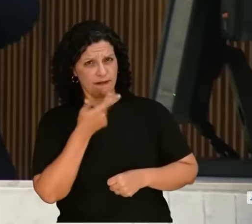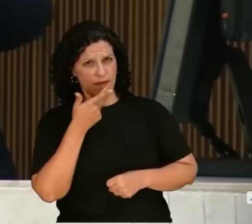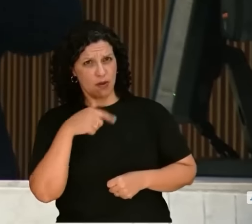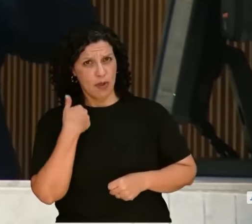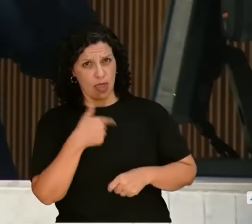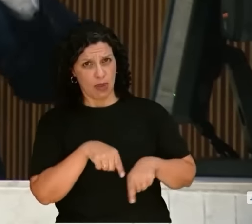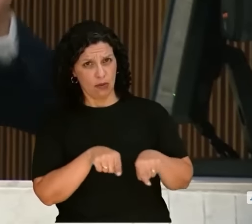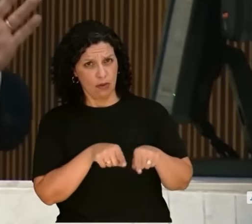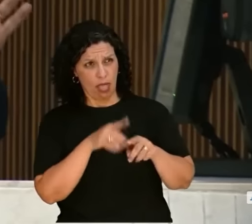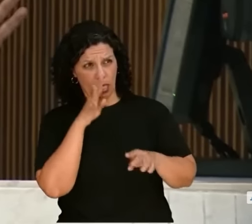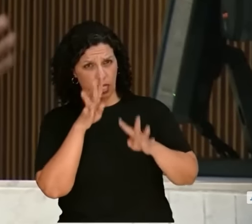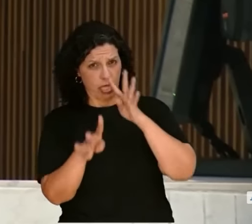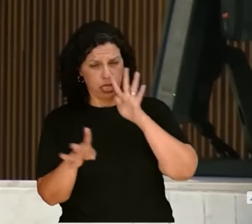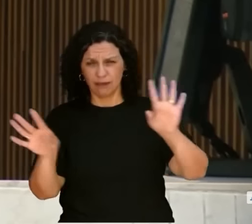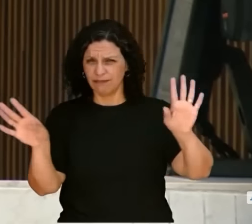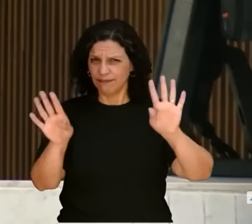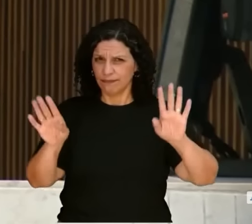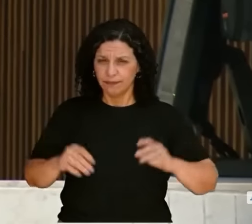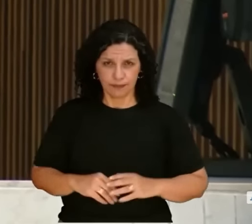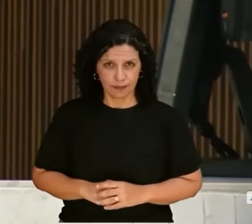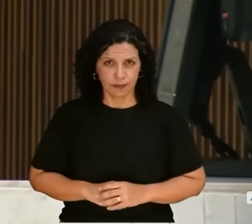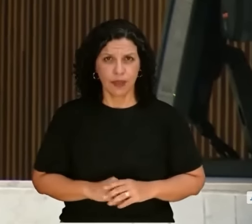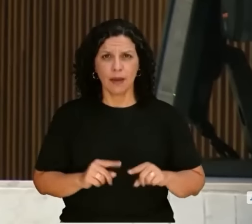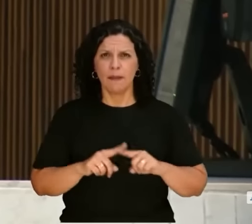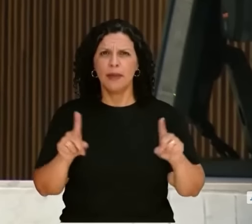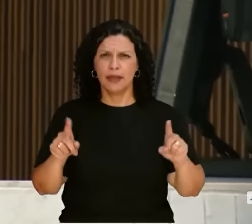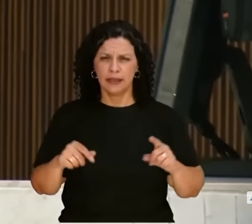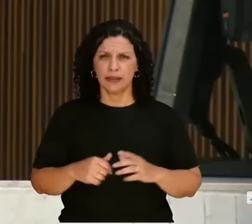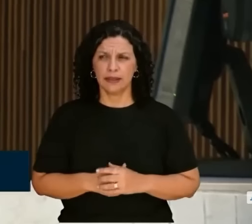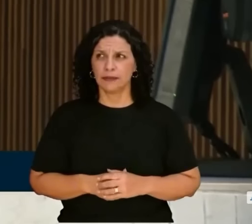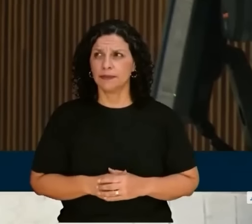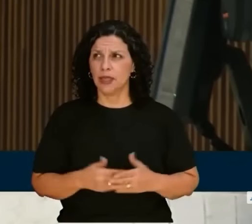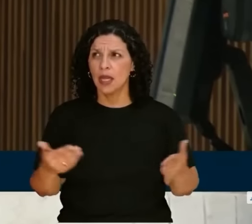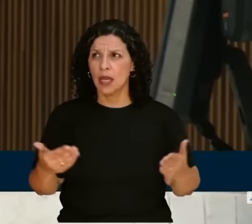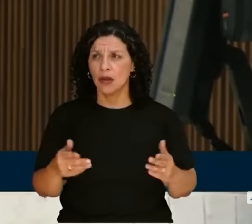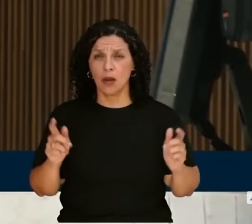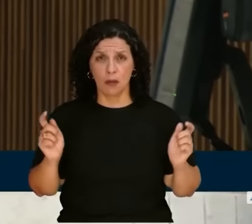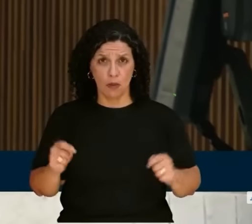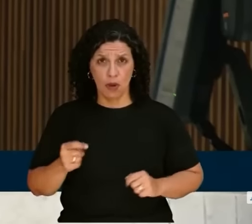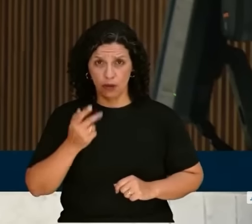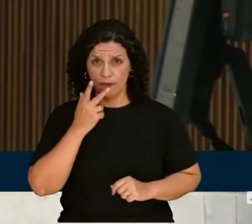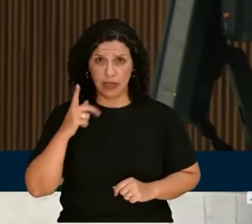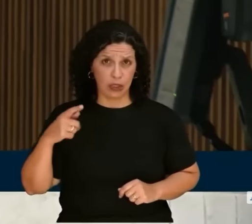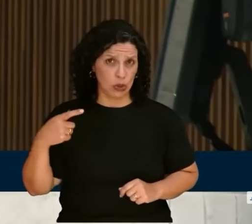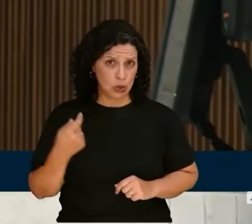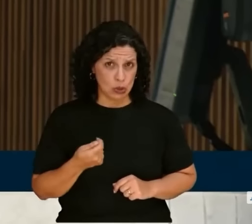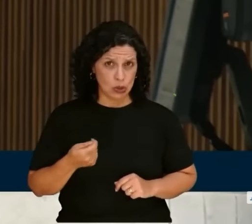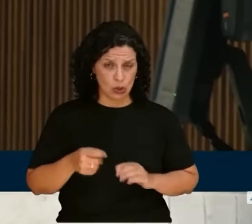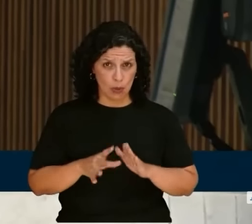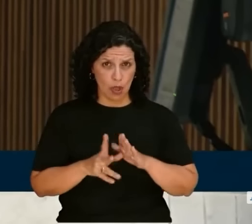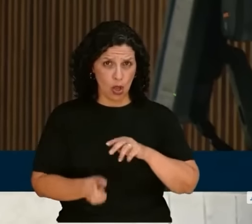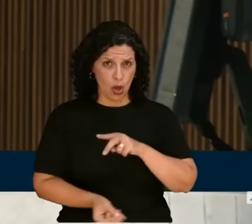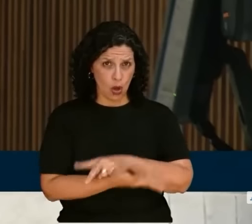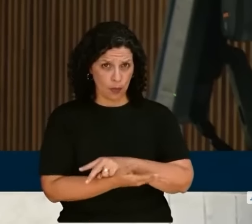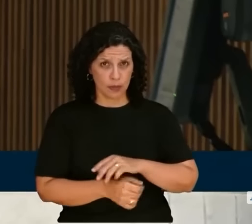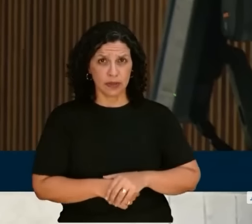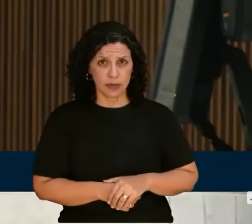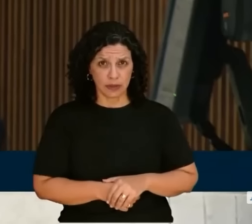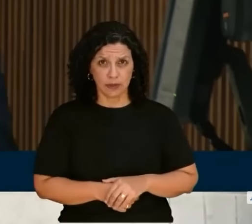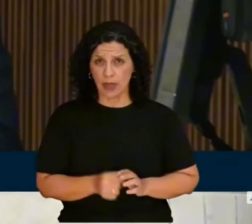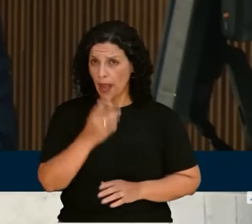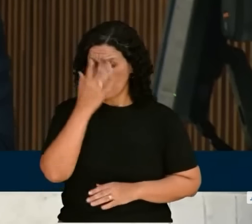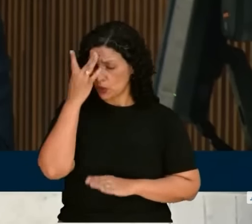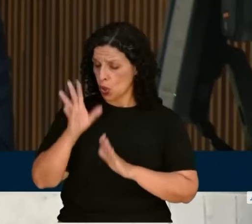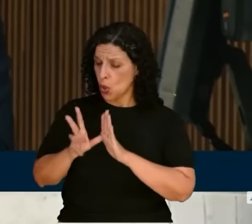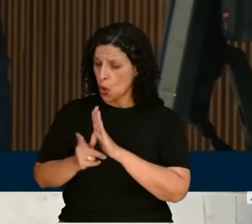estou atacando alguém, não é isso. Mas só pode falar sobre corrupção o não